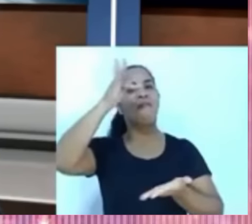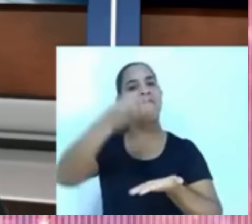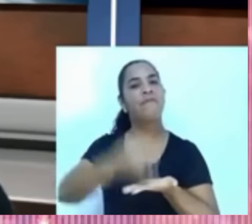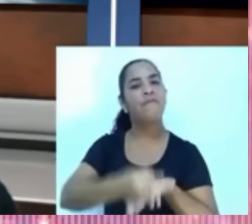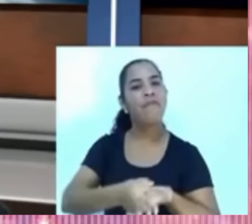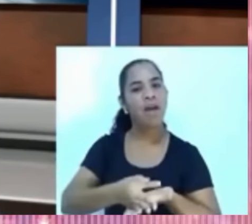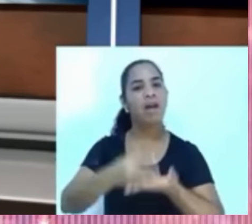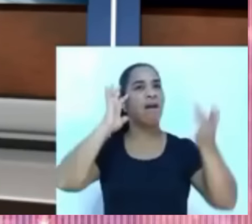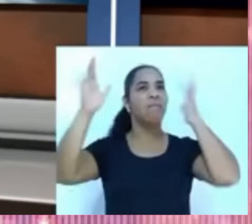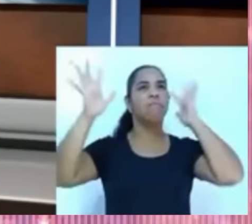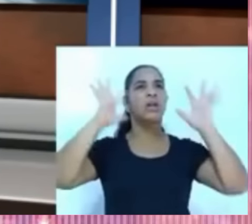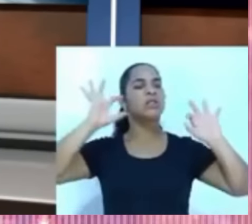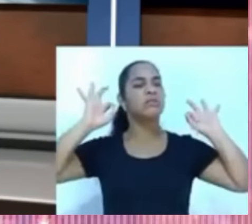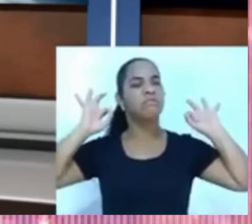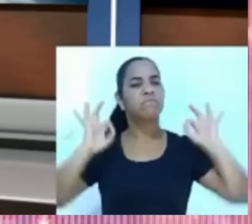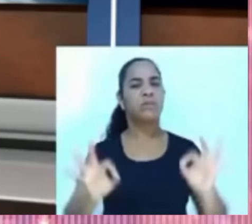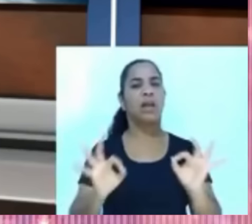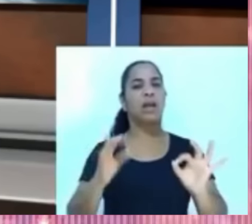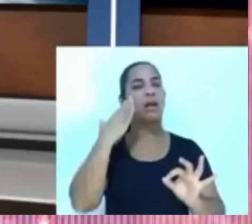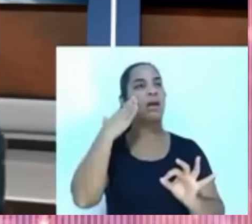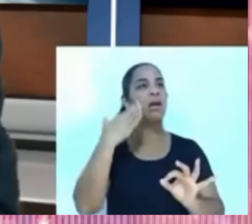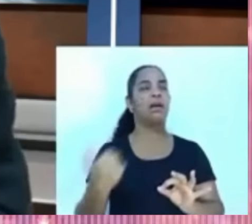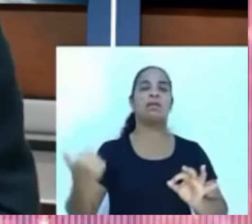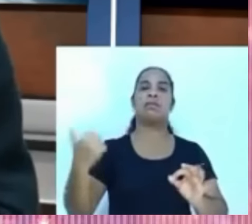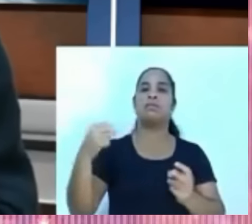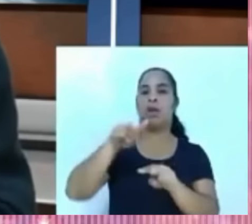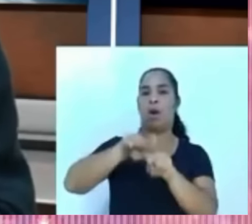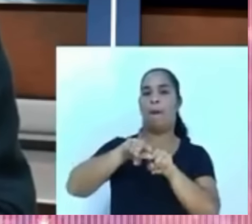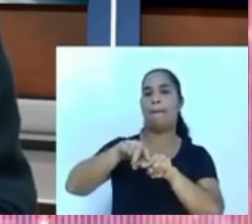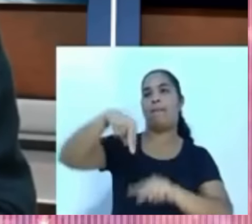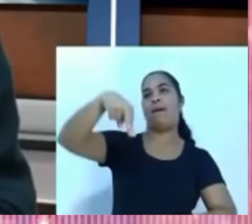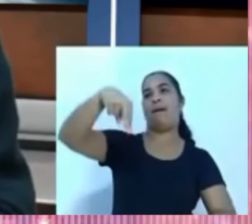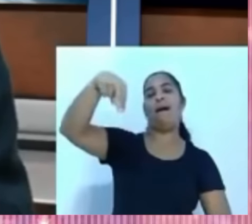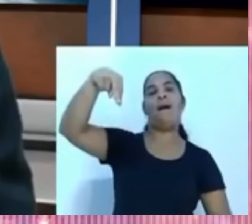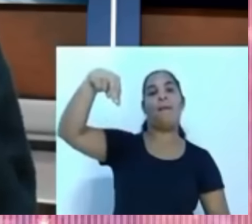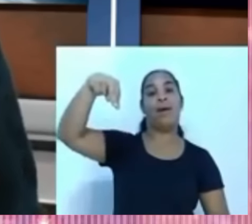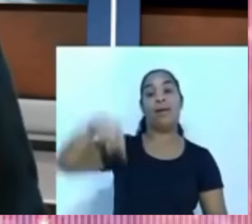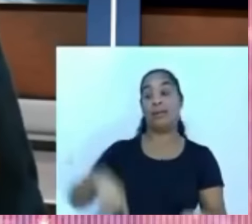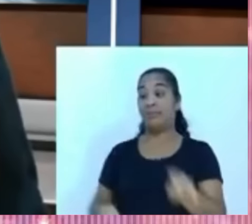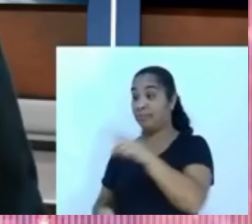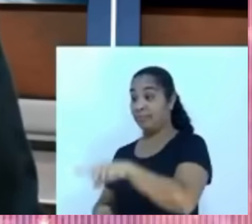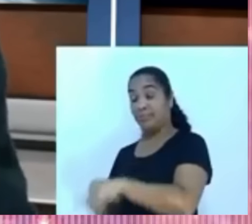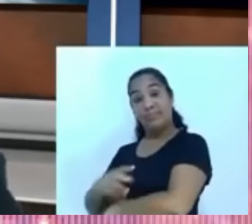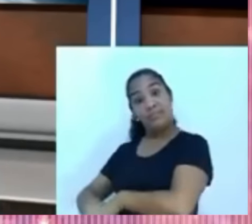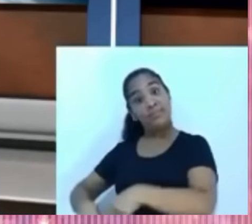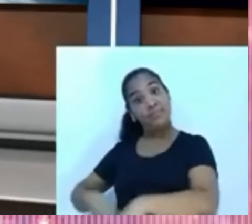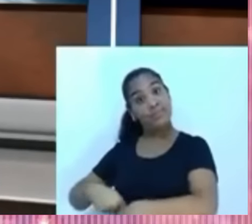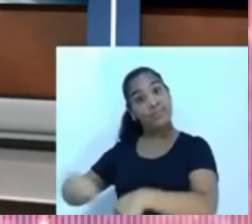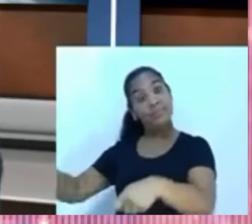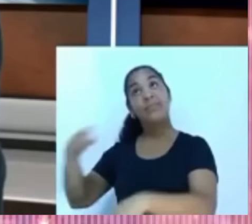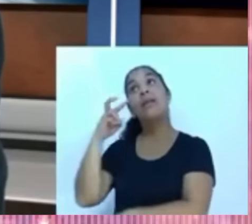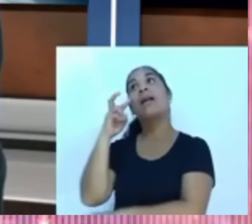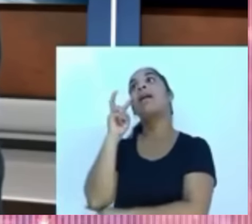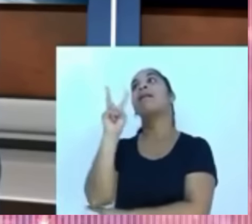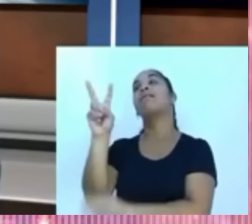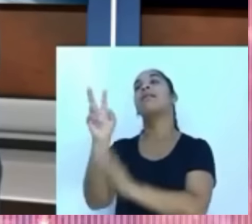certeza da imortalidade Francisco vê Jesus Allan